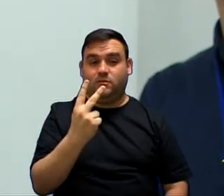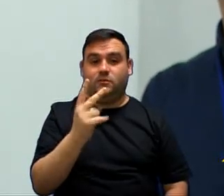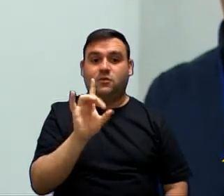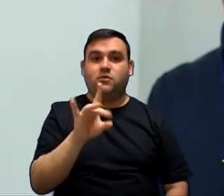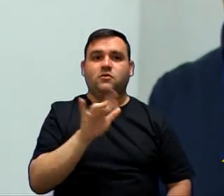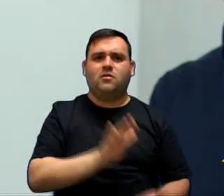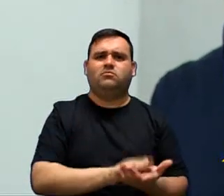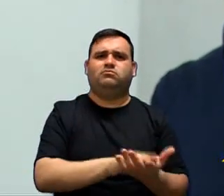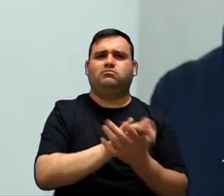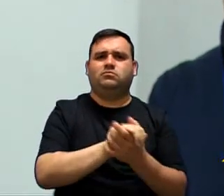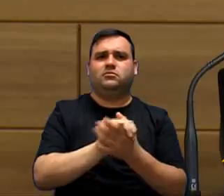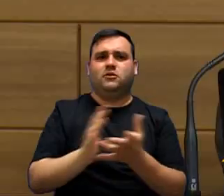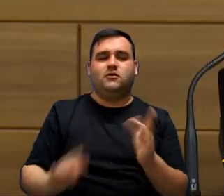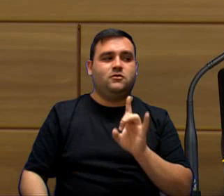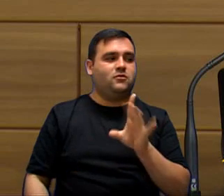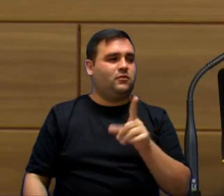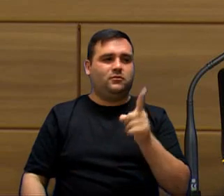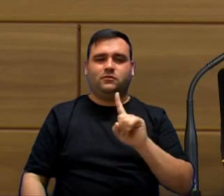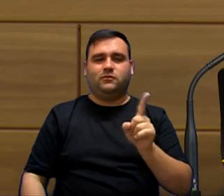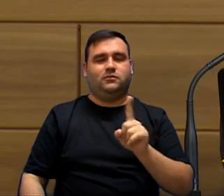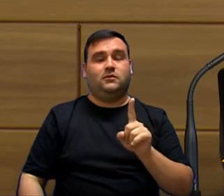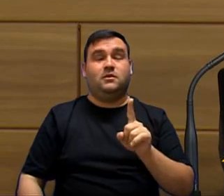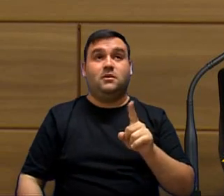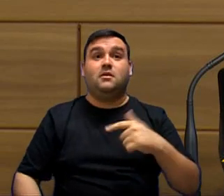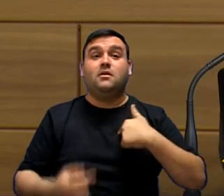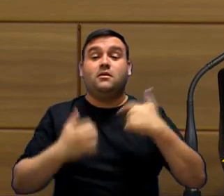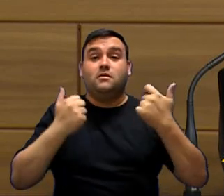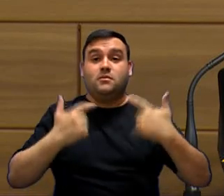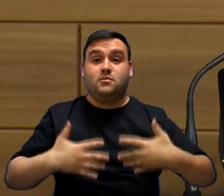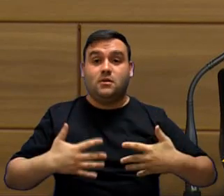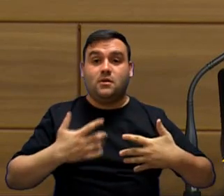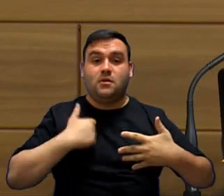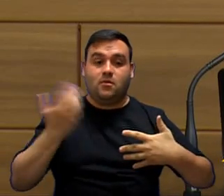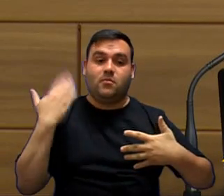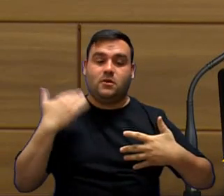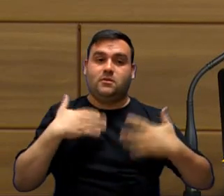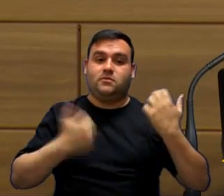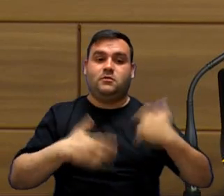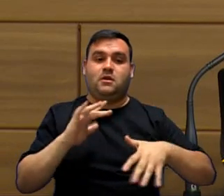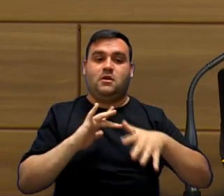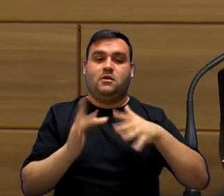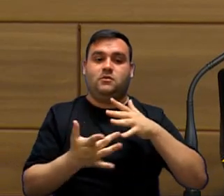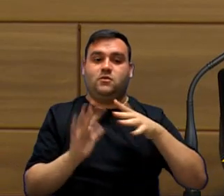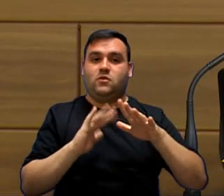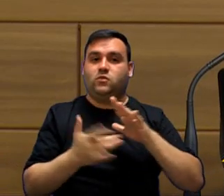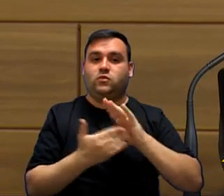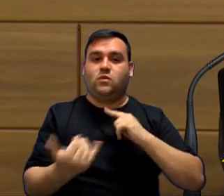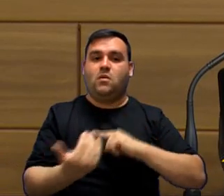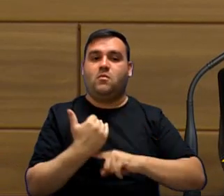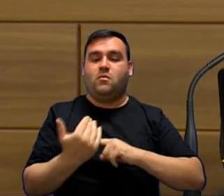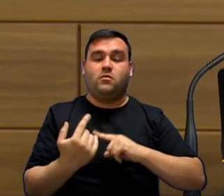Escuta, por gentileza. De congratulação. Deixa eu terminar. Não, vai. Eu estou explicando o que eu expliquei nas redes sociais que me